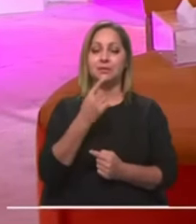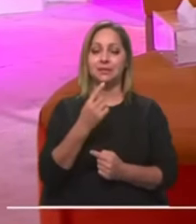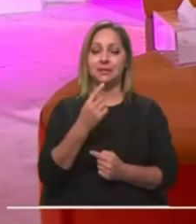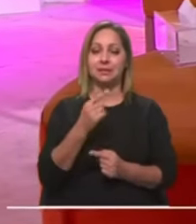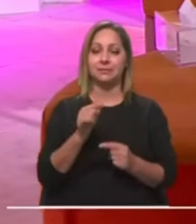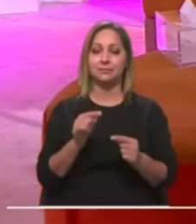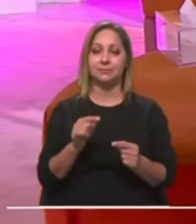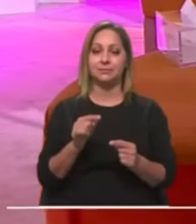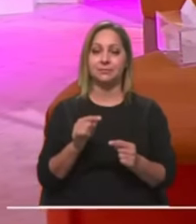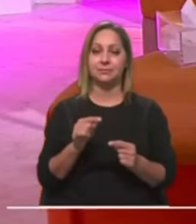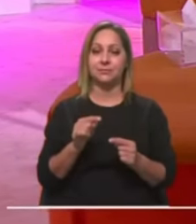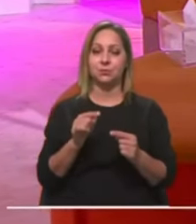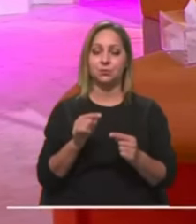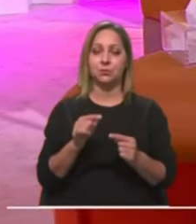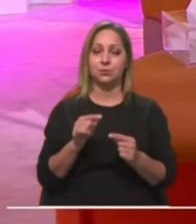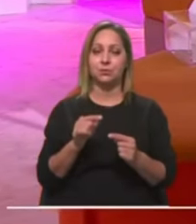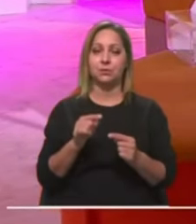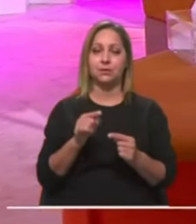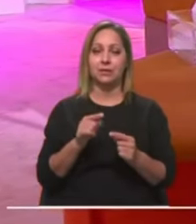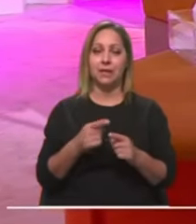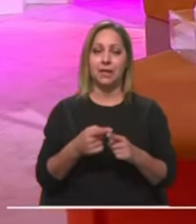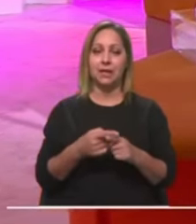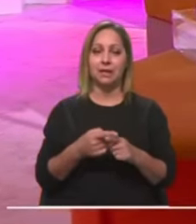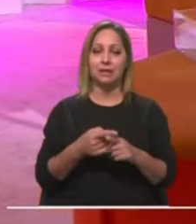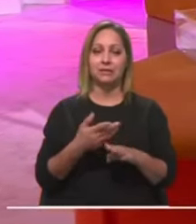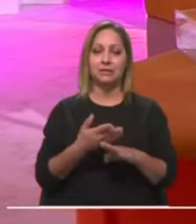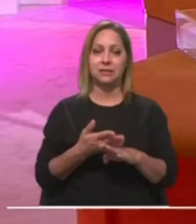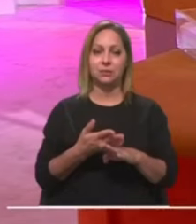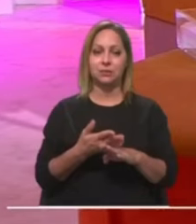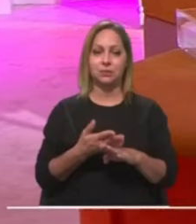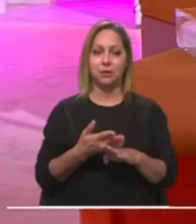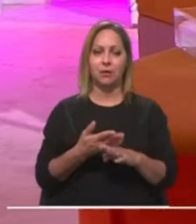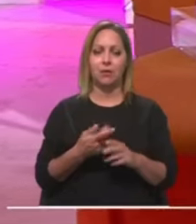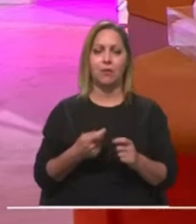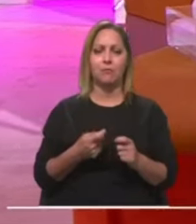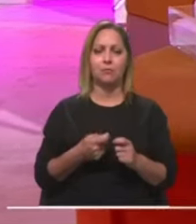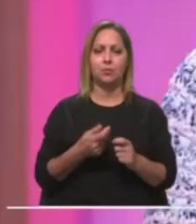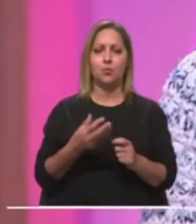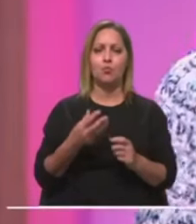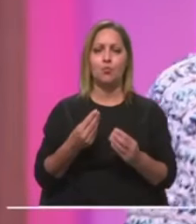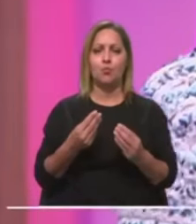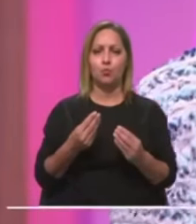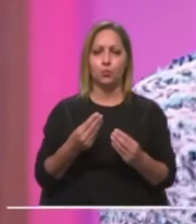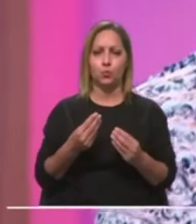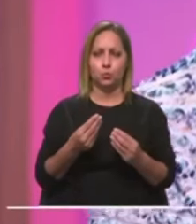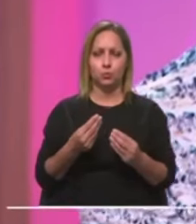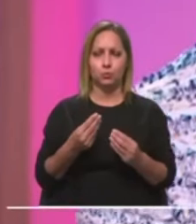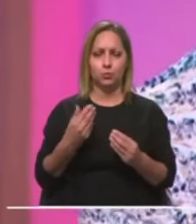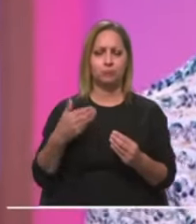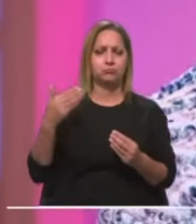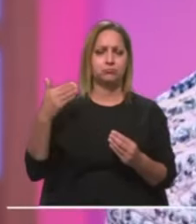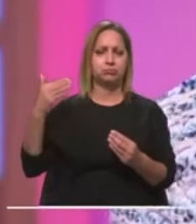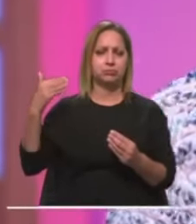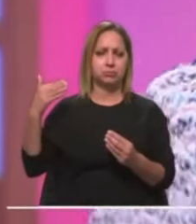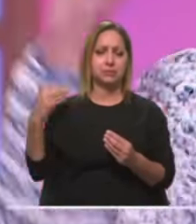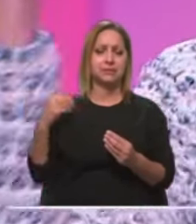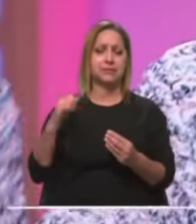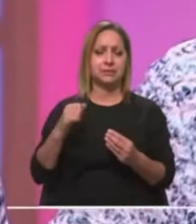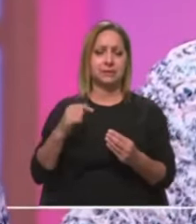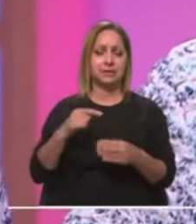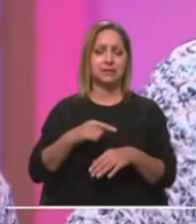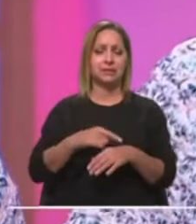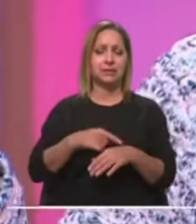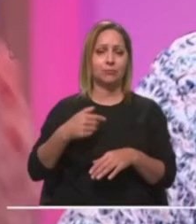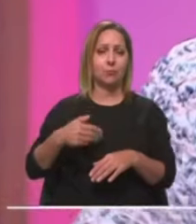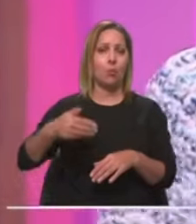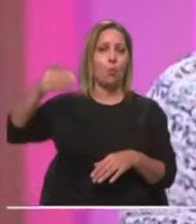que tinhas sido alvo de assédio sexual alguns no tempo tantas vezes mas também também achei só que foi noutro